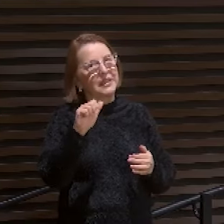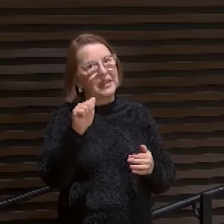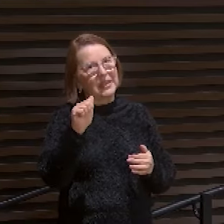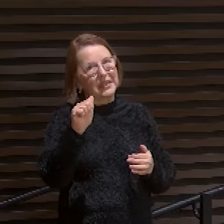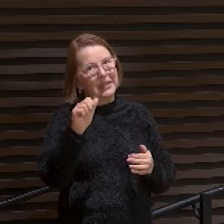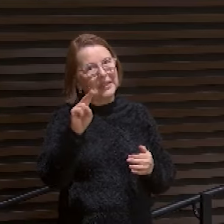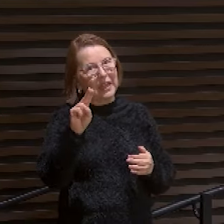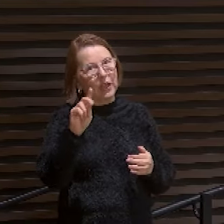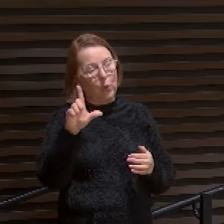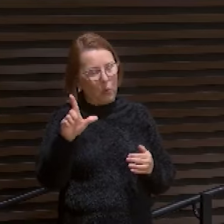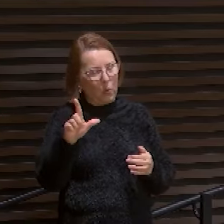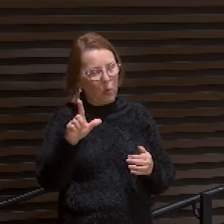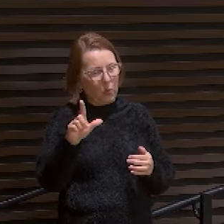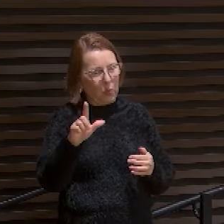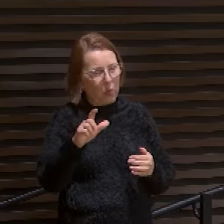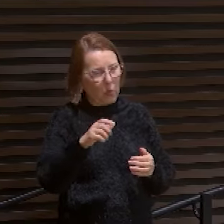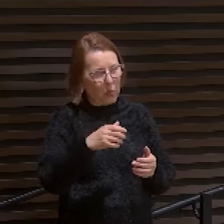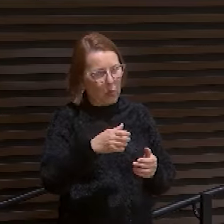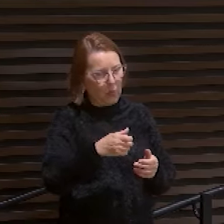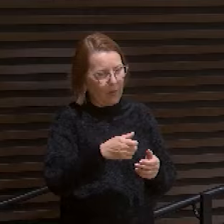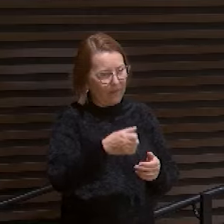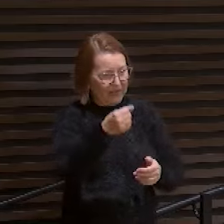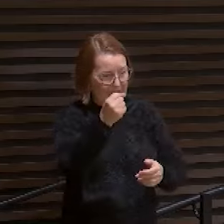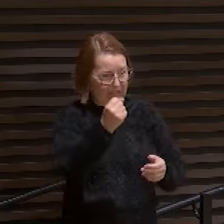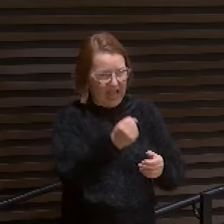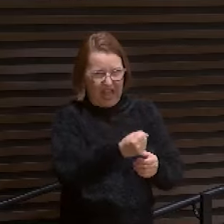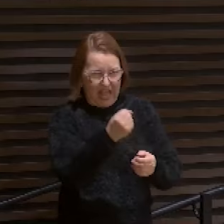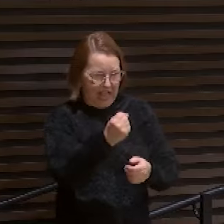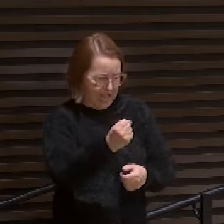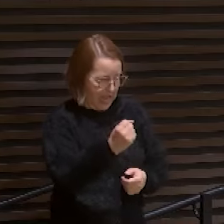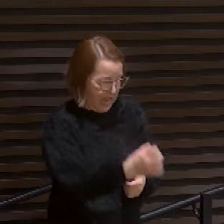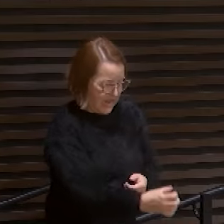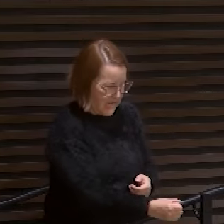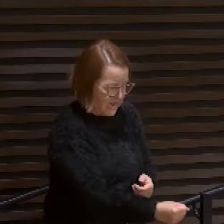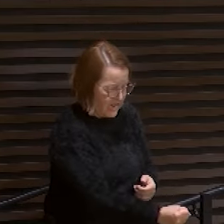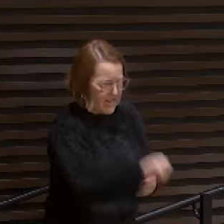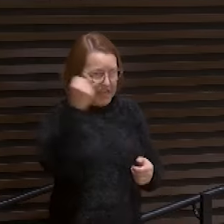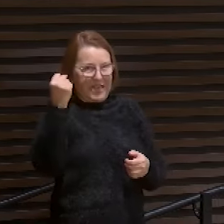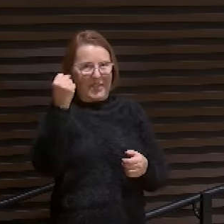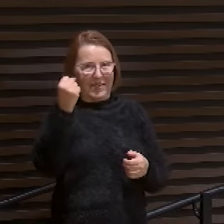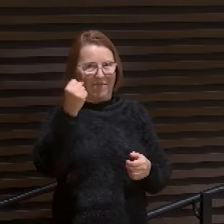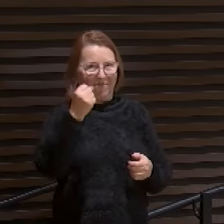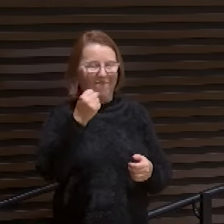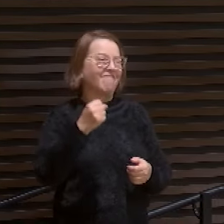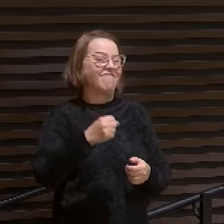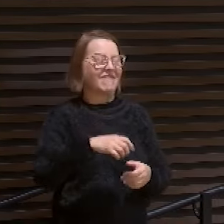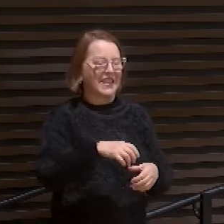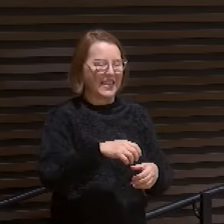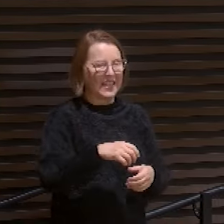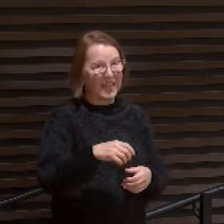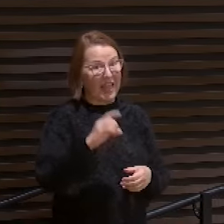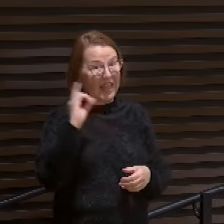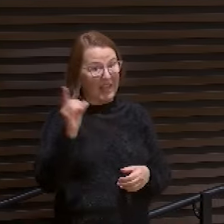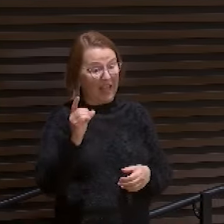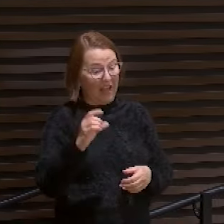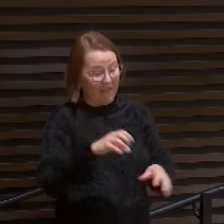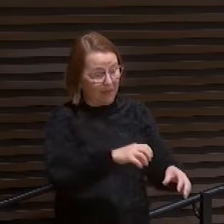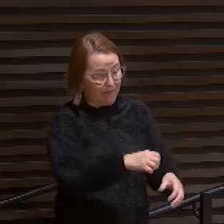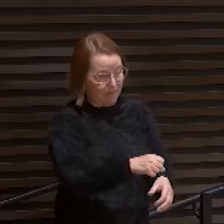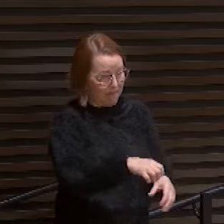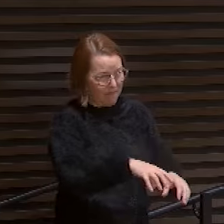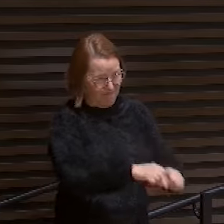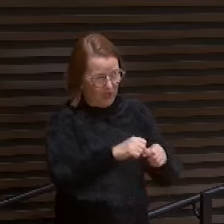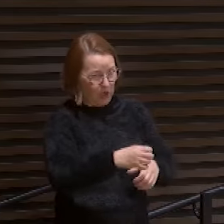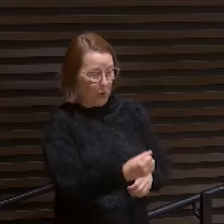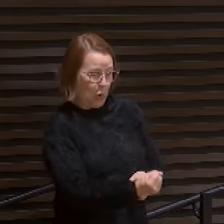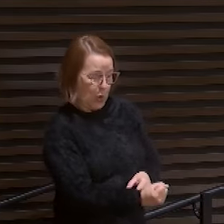todo o exército que estava com ele estavam dormindo este tipo de sono. É um